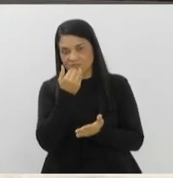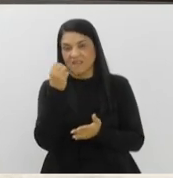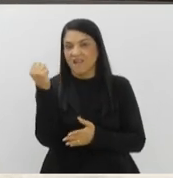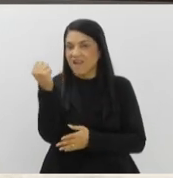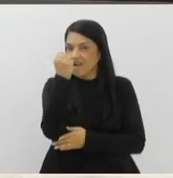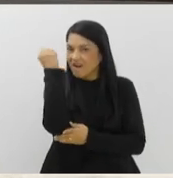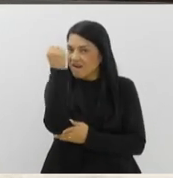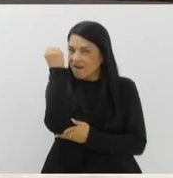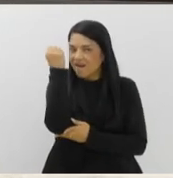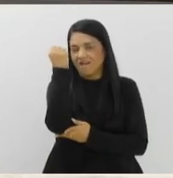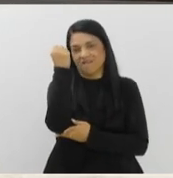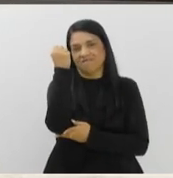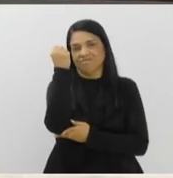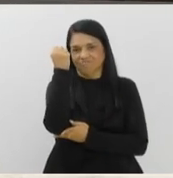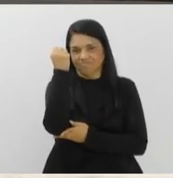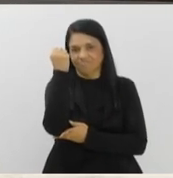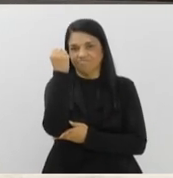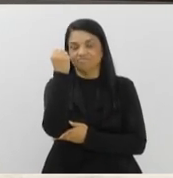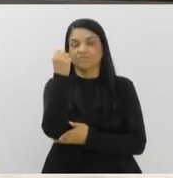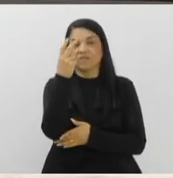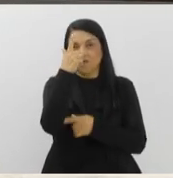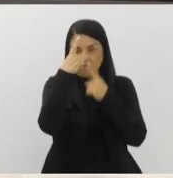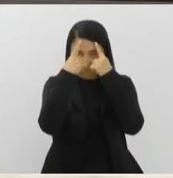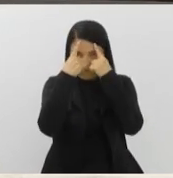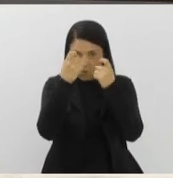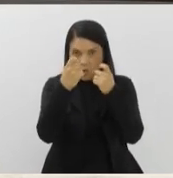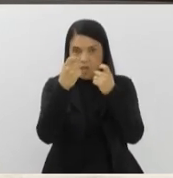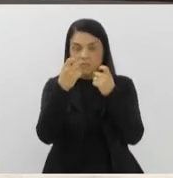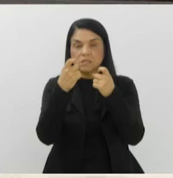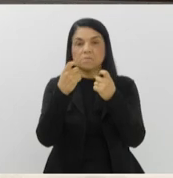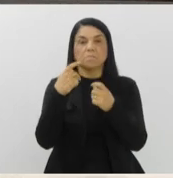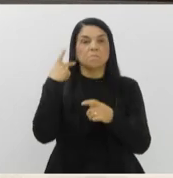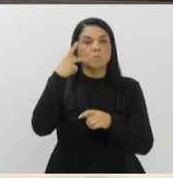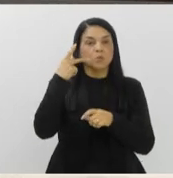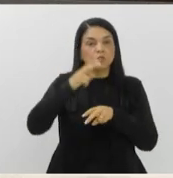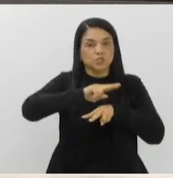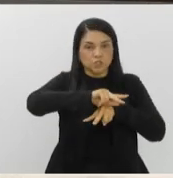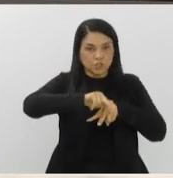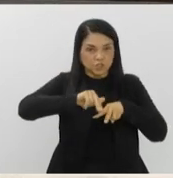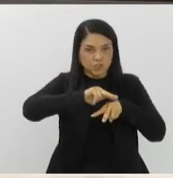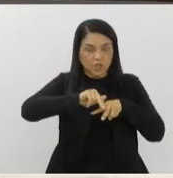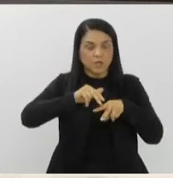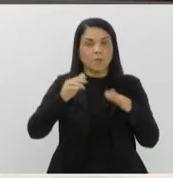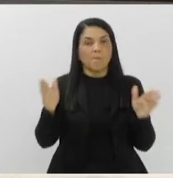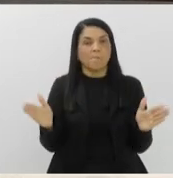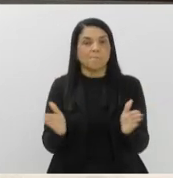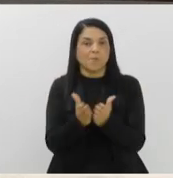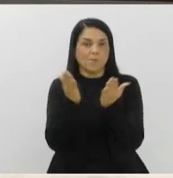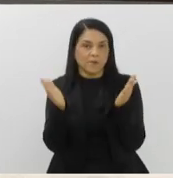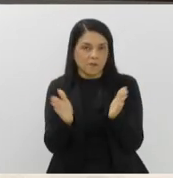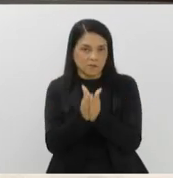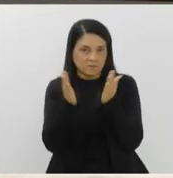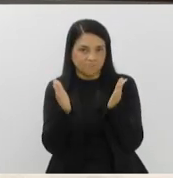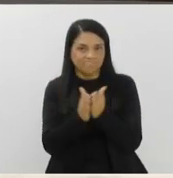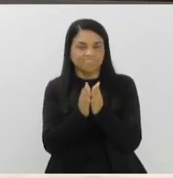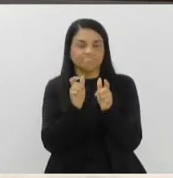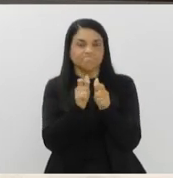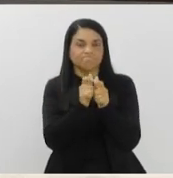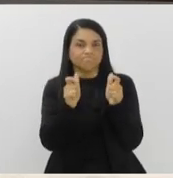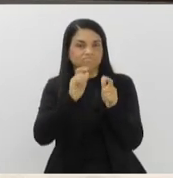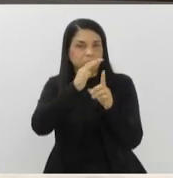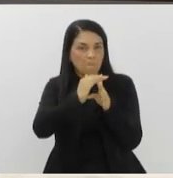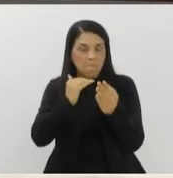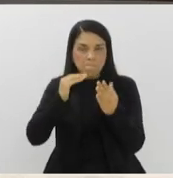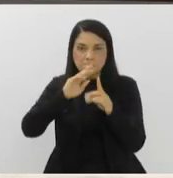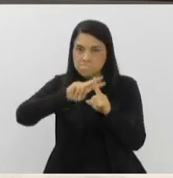grave, inclusive, a violência política de gênero e a pobreza. Tudo isso tem aumentado aqui no nosso estado e